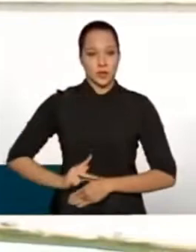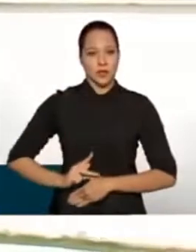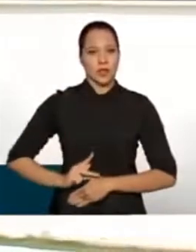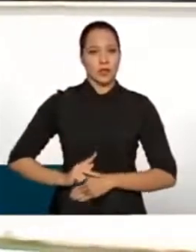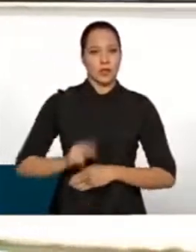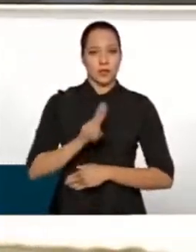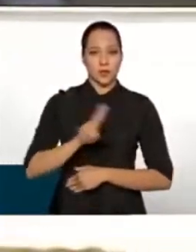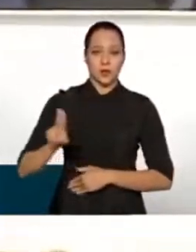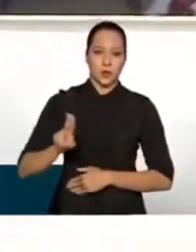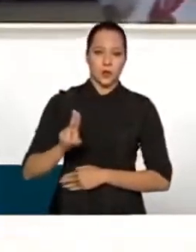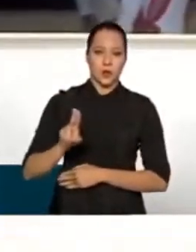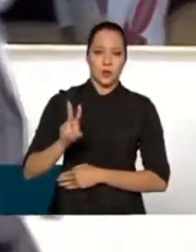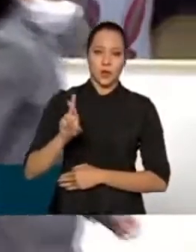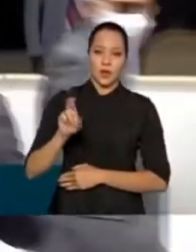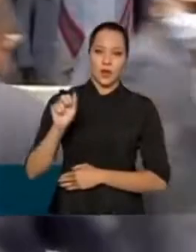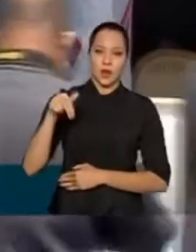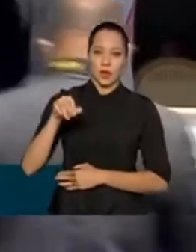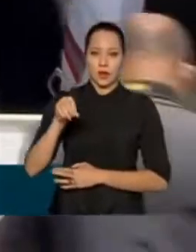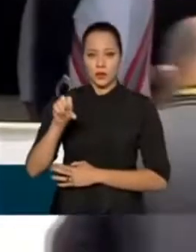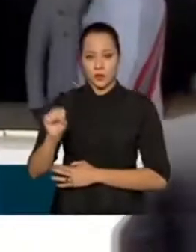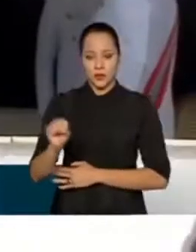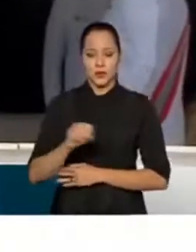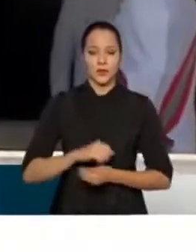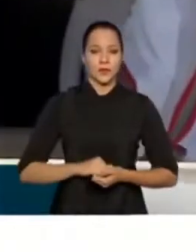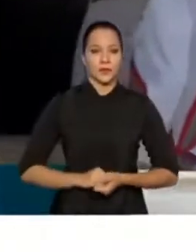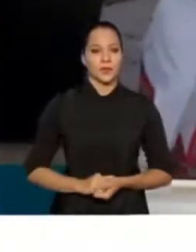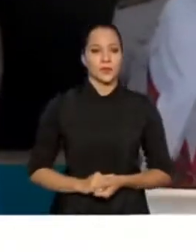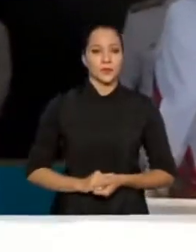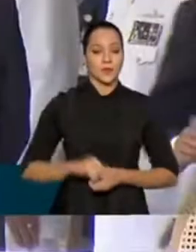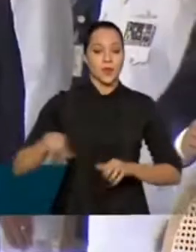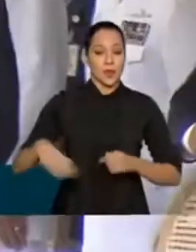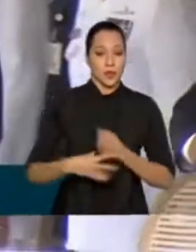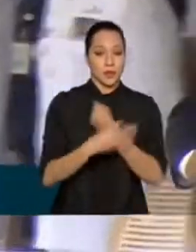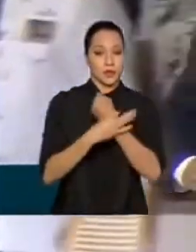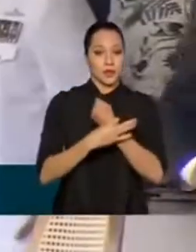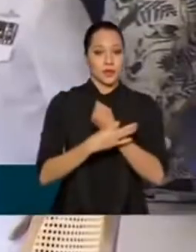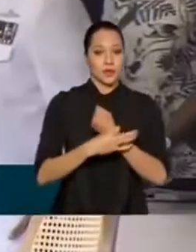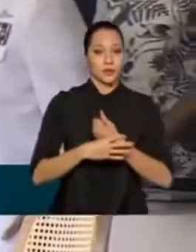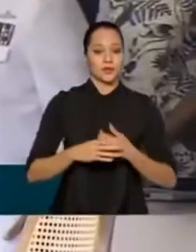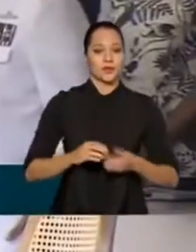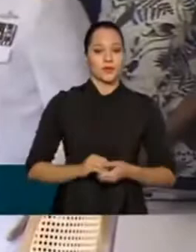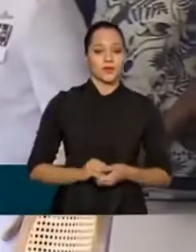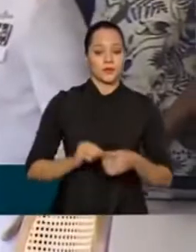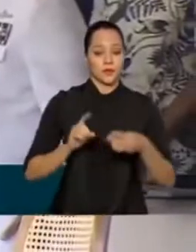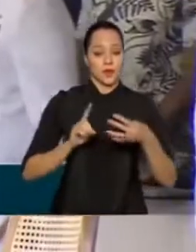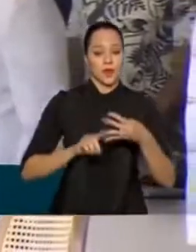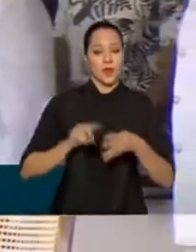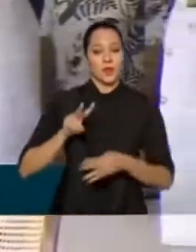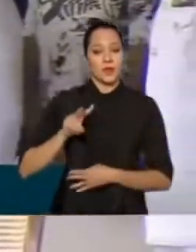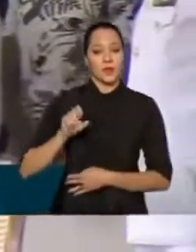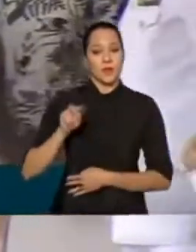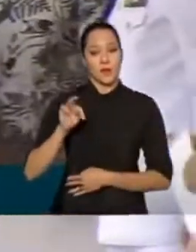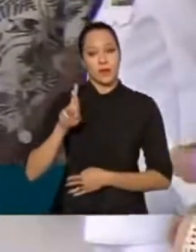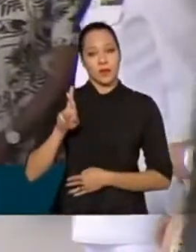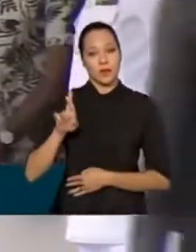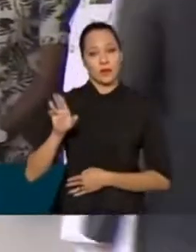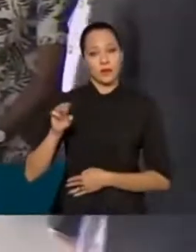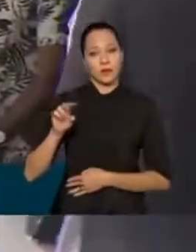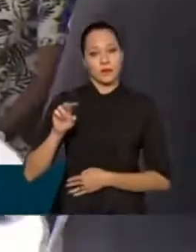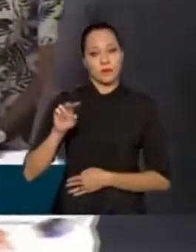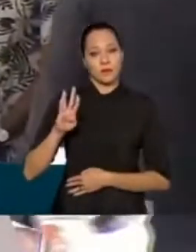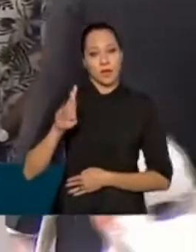República, Luiz Eduardo Ramos Batista Pereira. Da Defesa, Walter Souza Braga Neto. Das